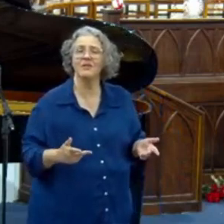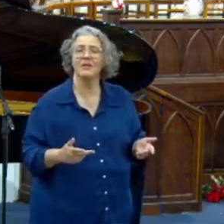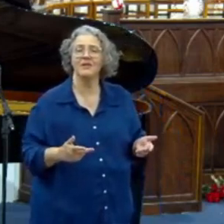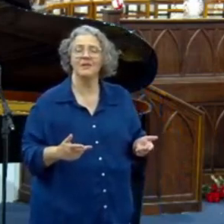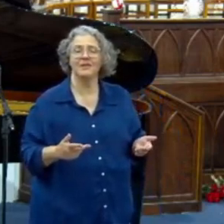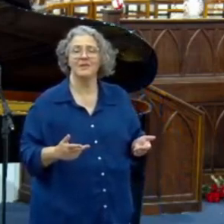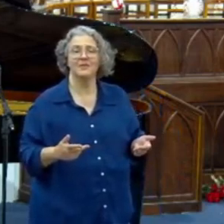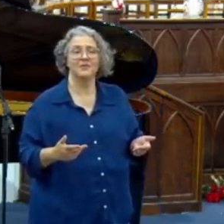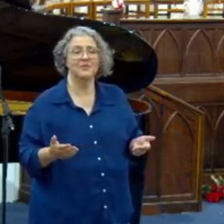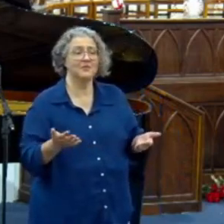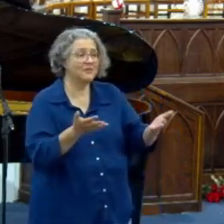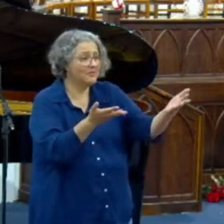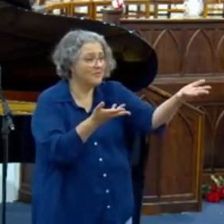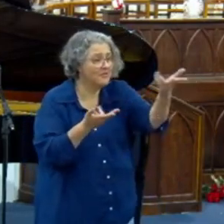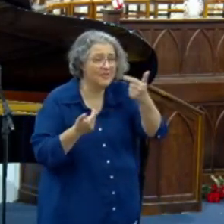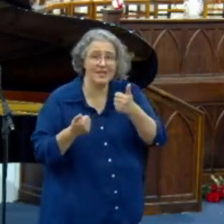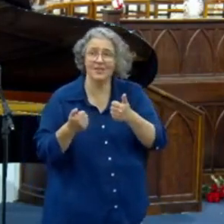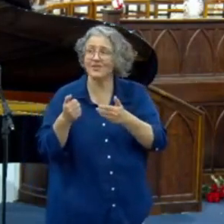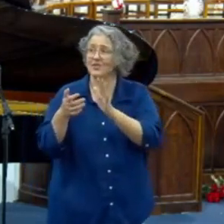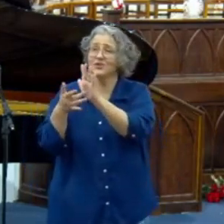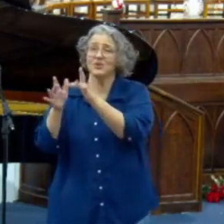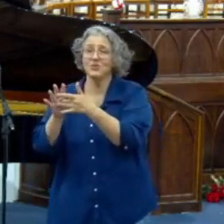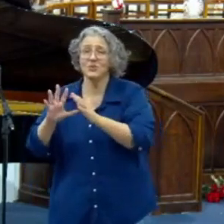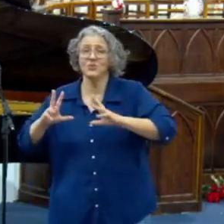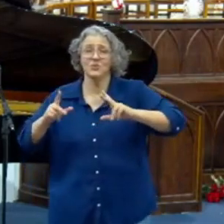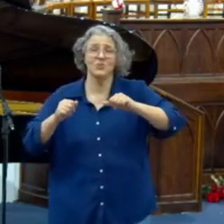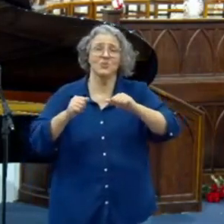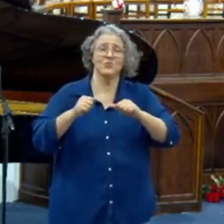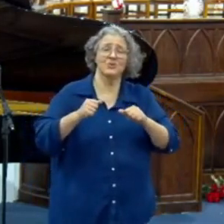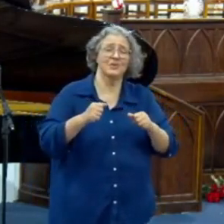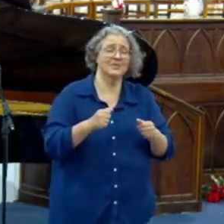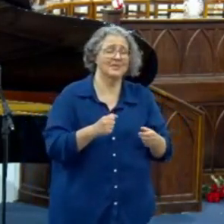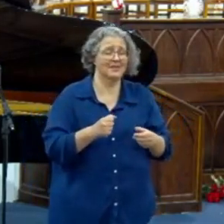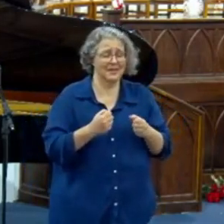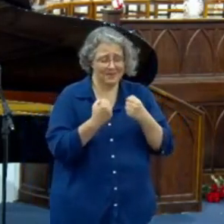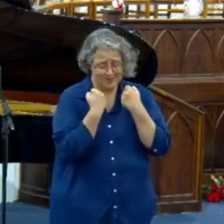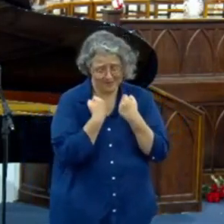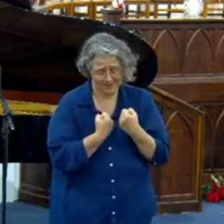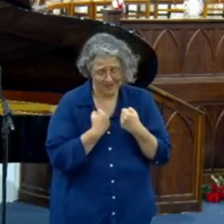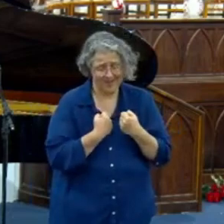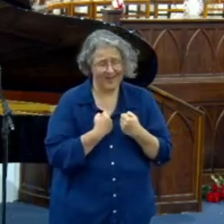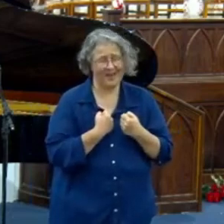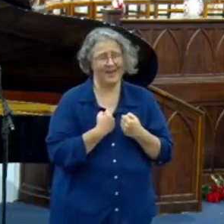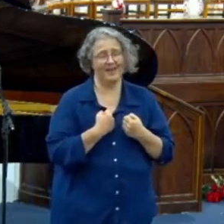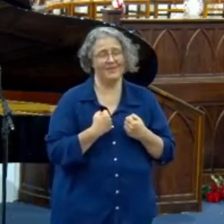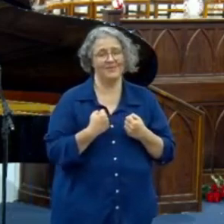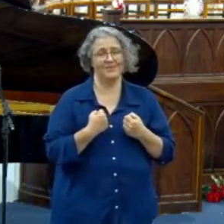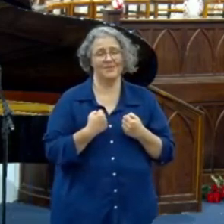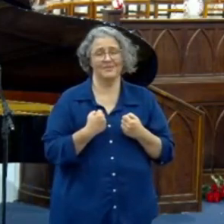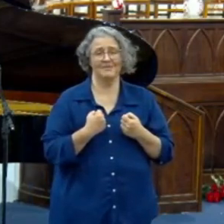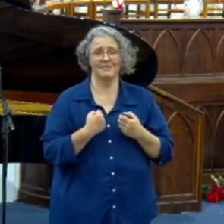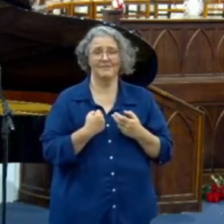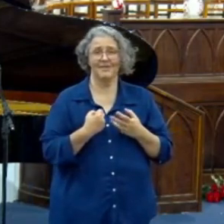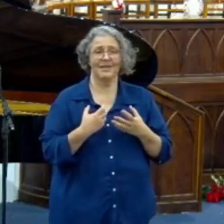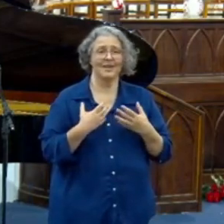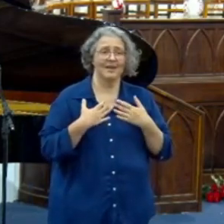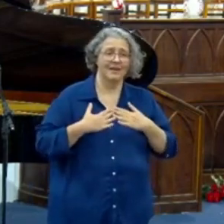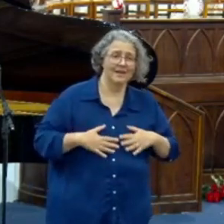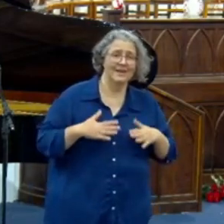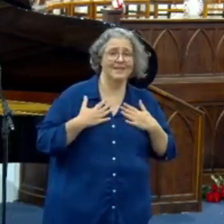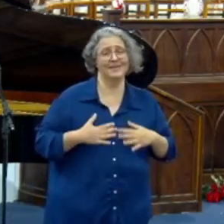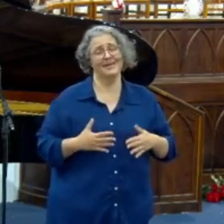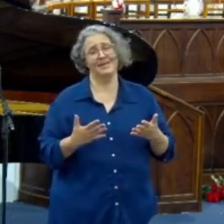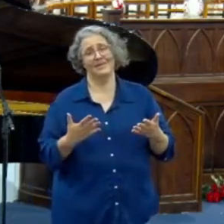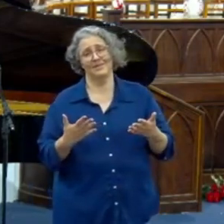mim todos vós, que estáis cansados, sobrecarregados, eu vou aliviar vocês, tome o meu jugo, é